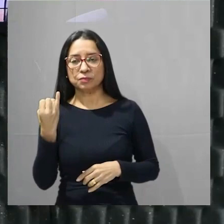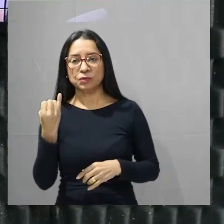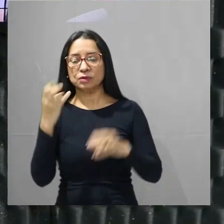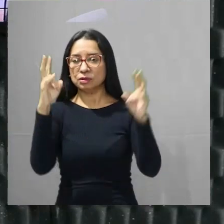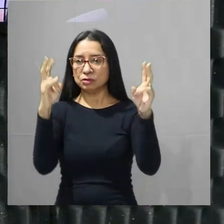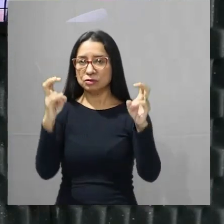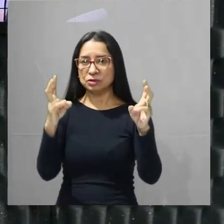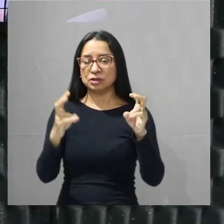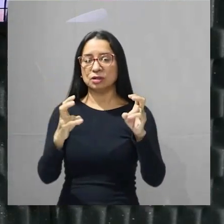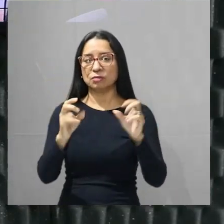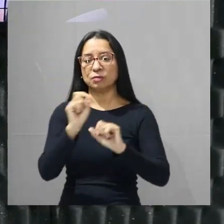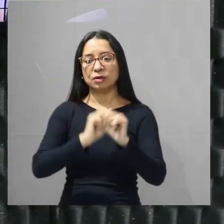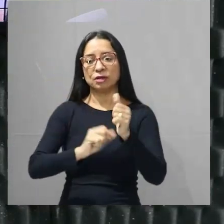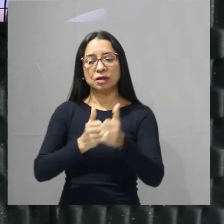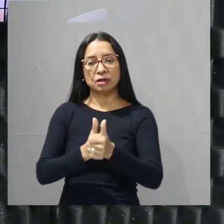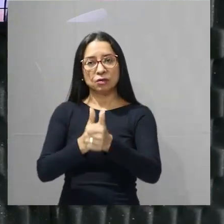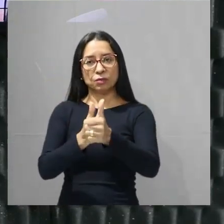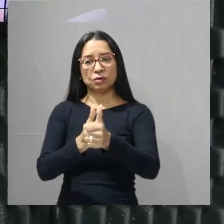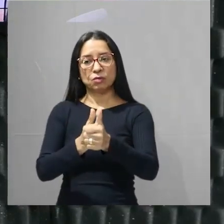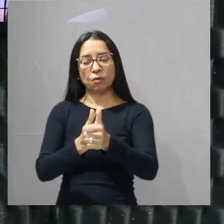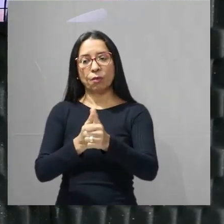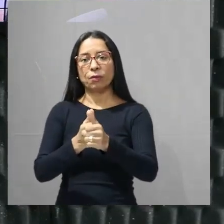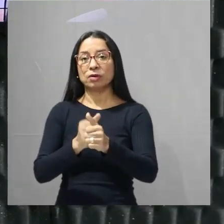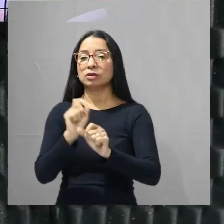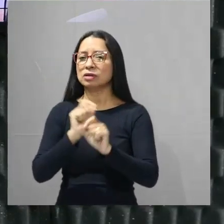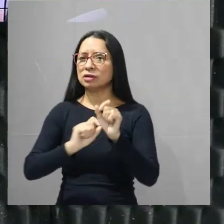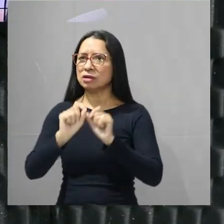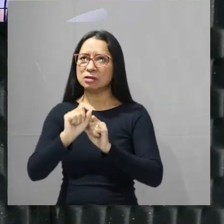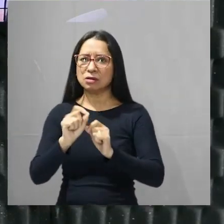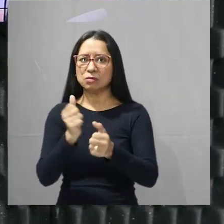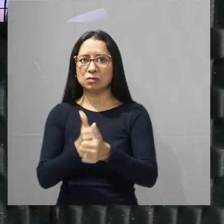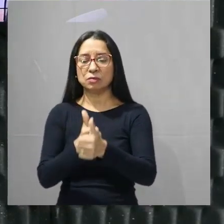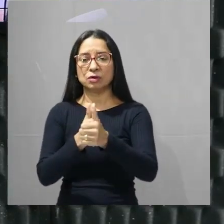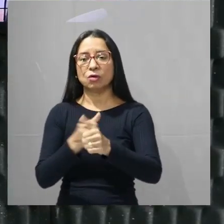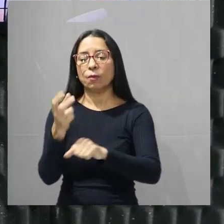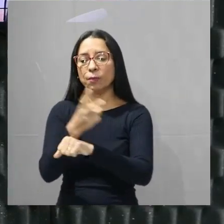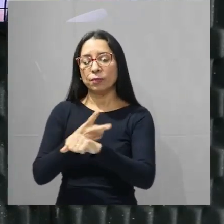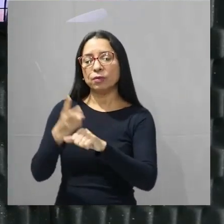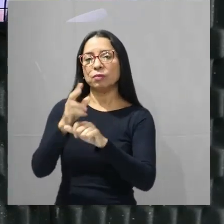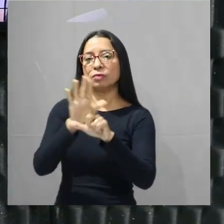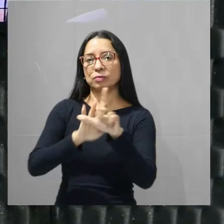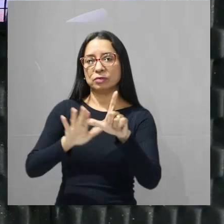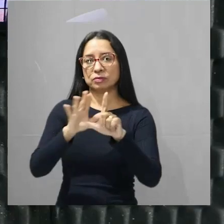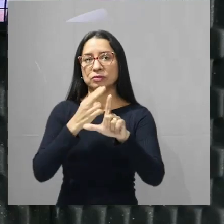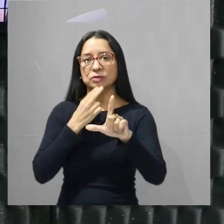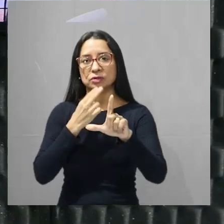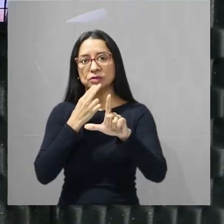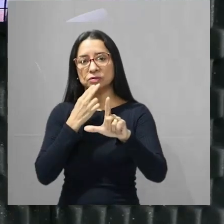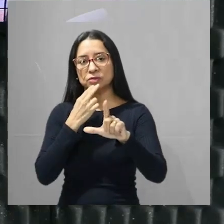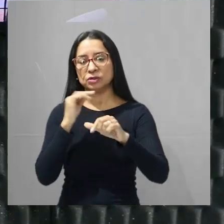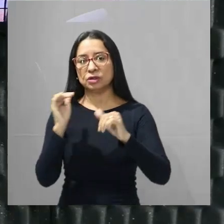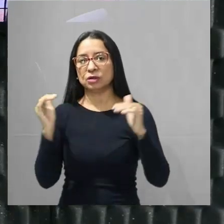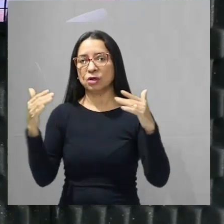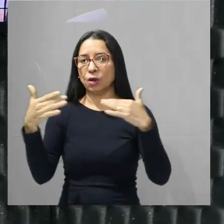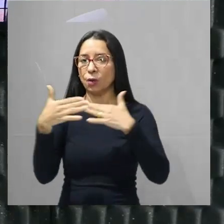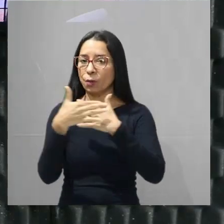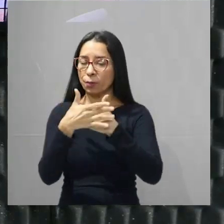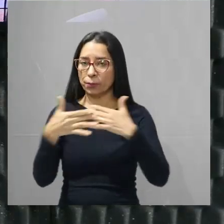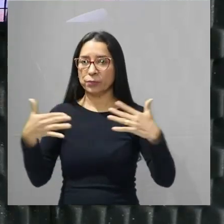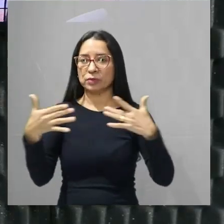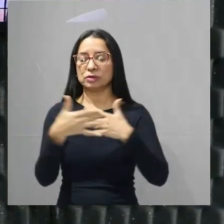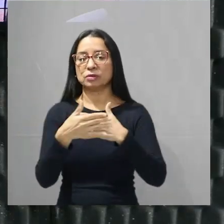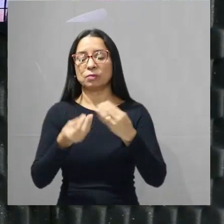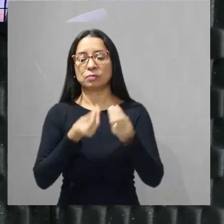passada, para quem acompanhou, para quem não acompanhou, procura aí na plataforma Gonçalves Dias, tá certo? De urbanização. E como eu